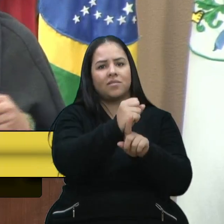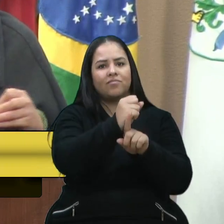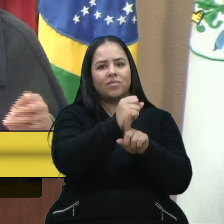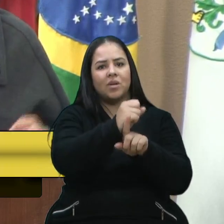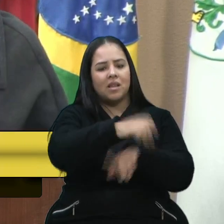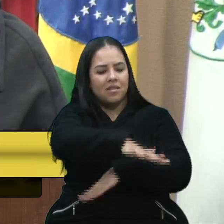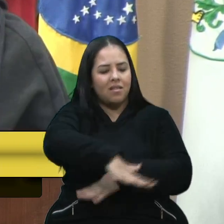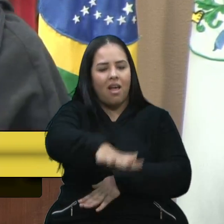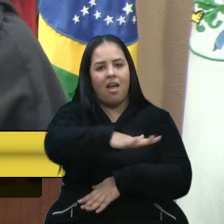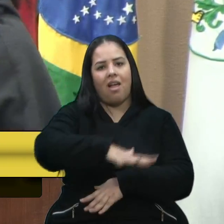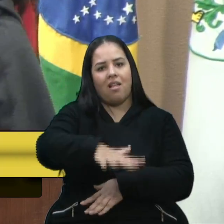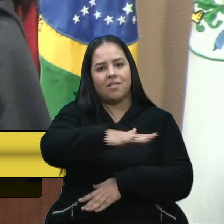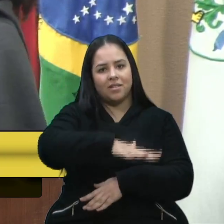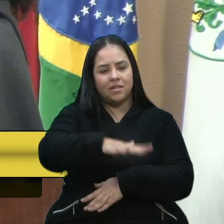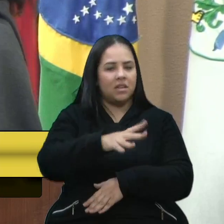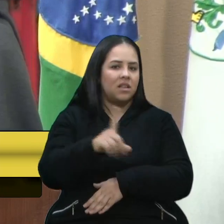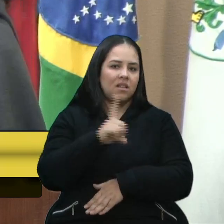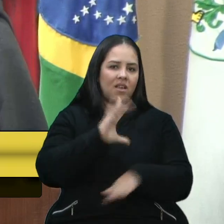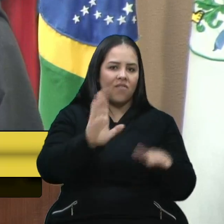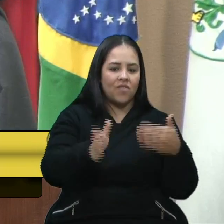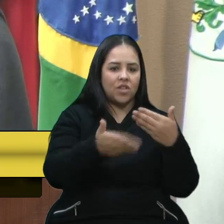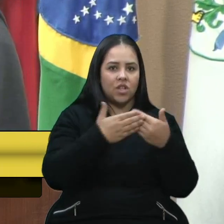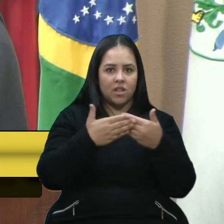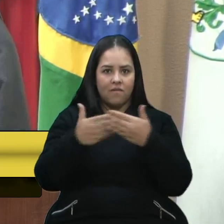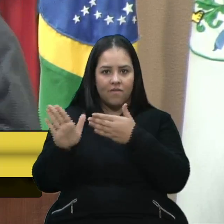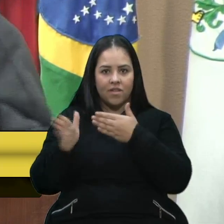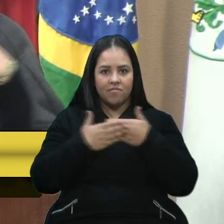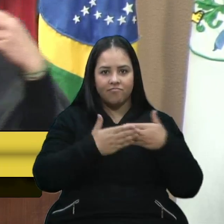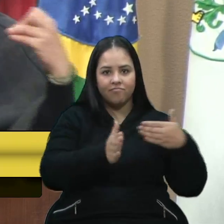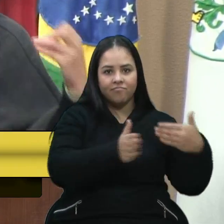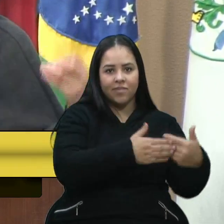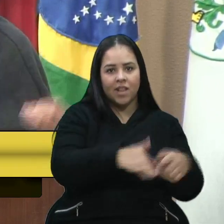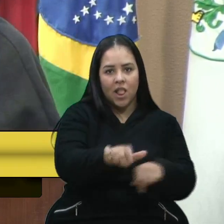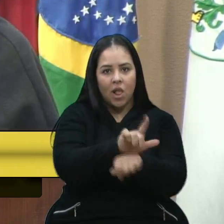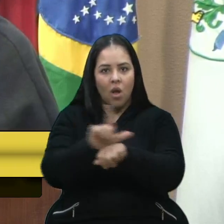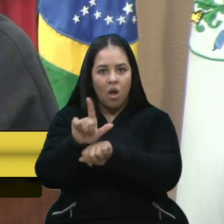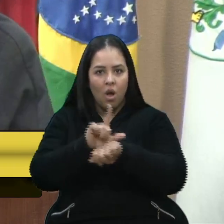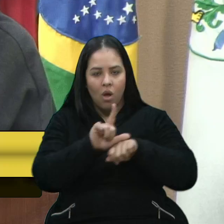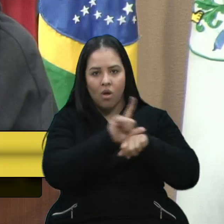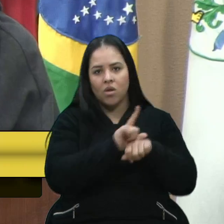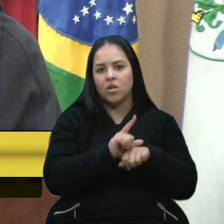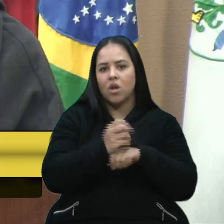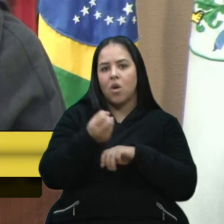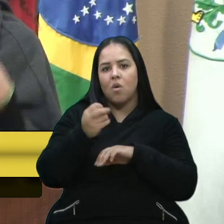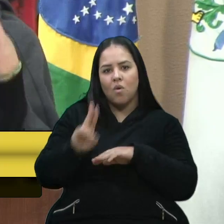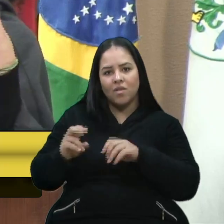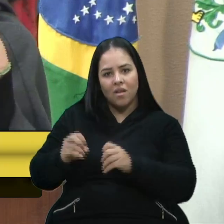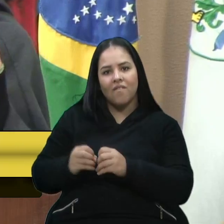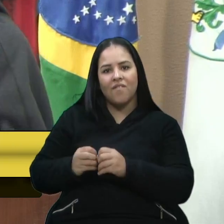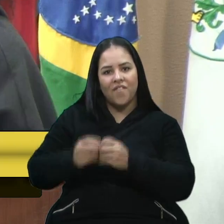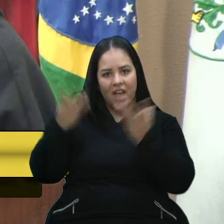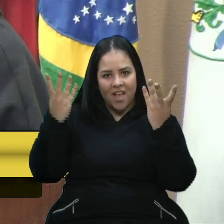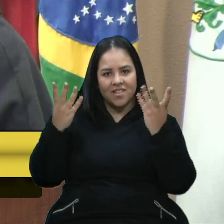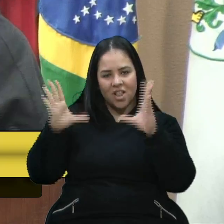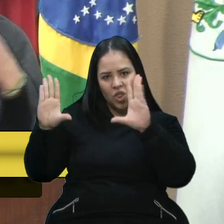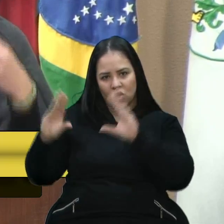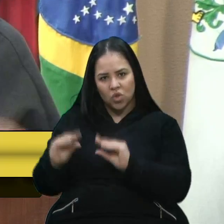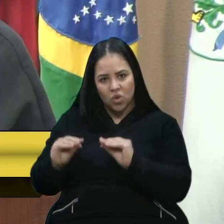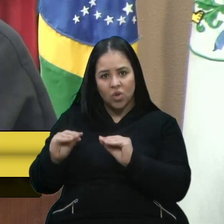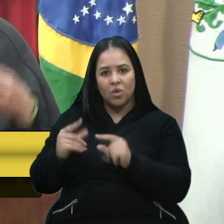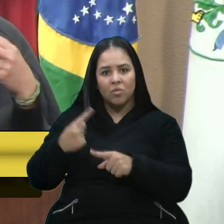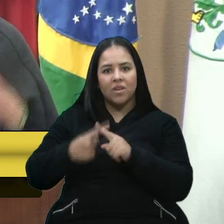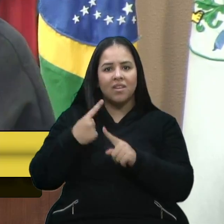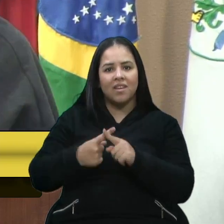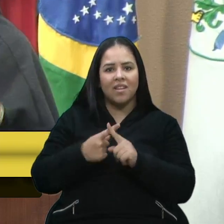setor, seja pelo fechamento do comércio, seja pelo fechamento das casas noturnas. São os artistas que